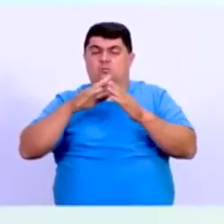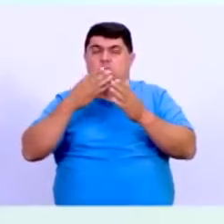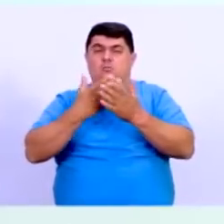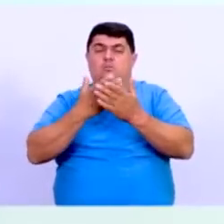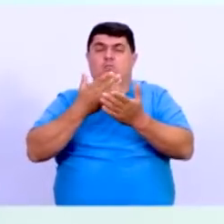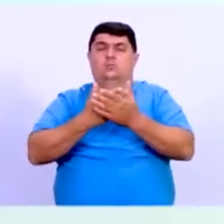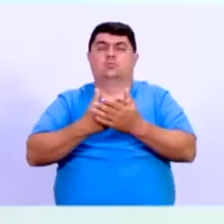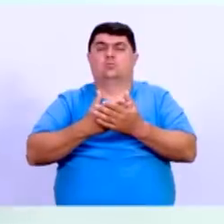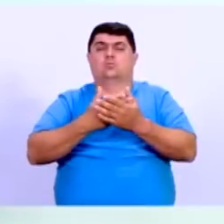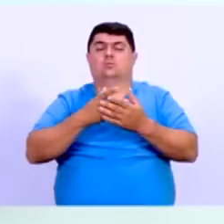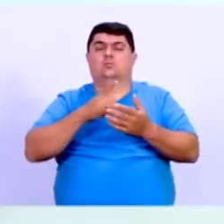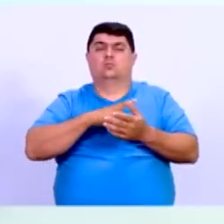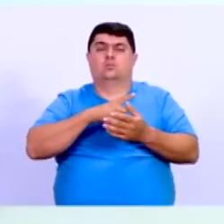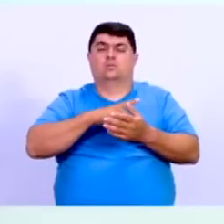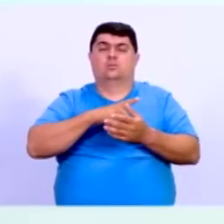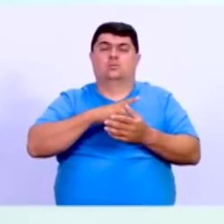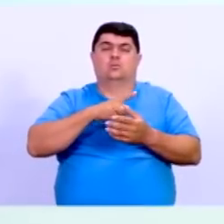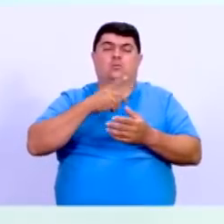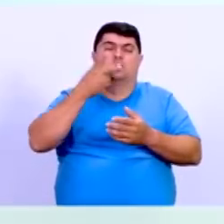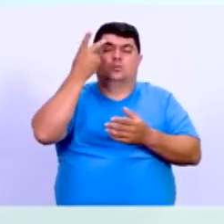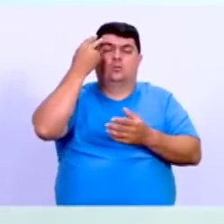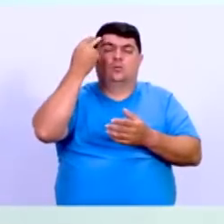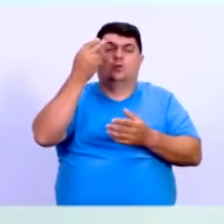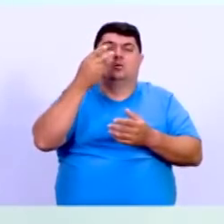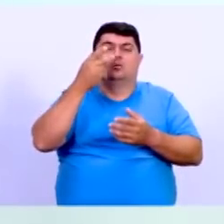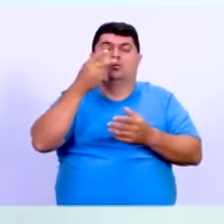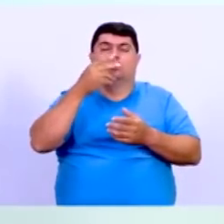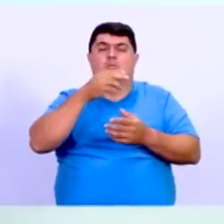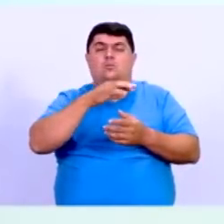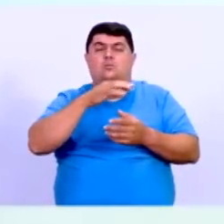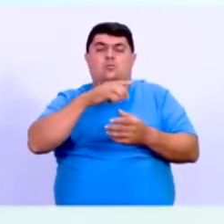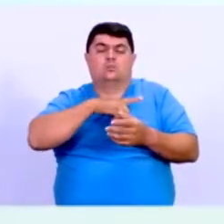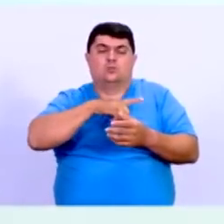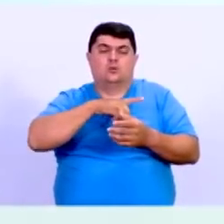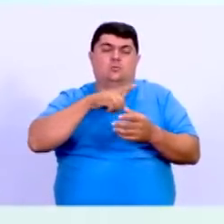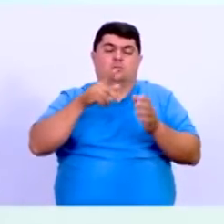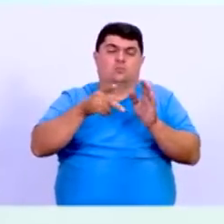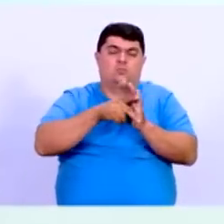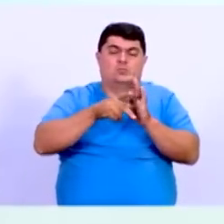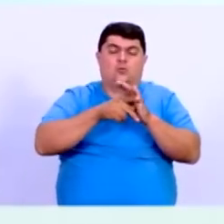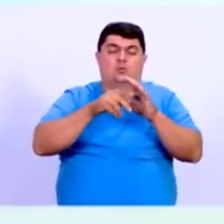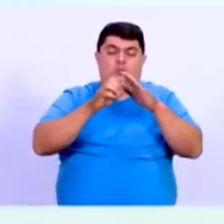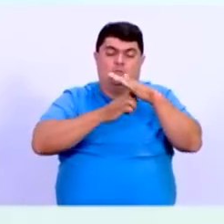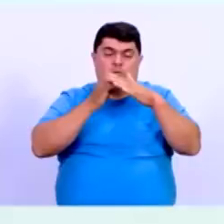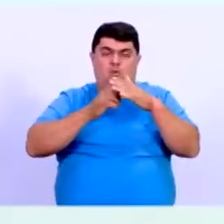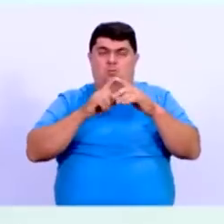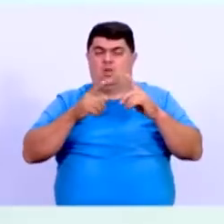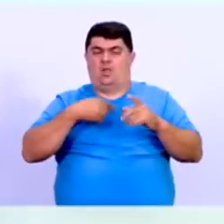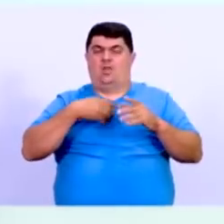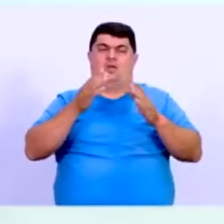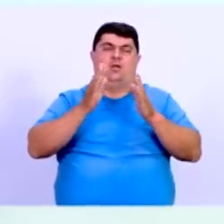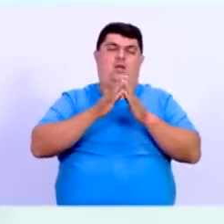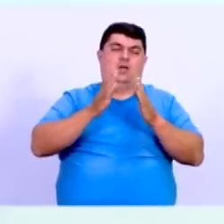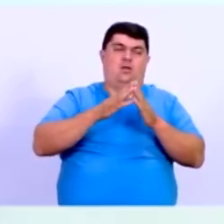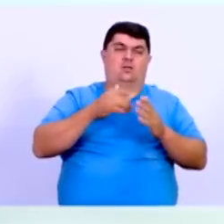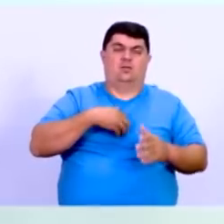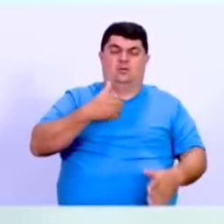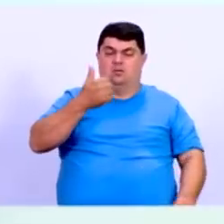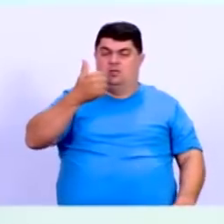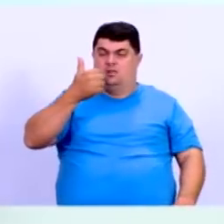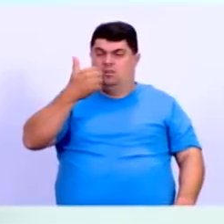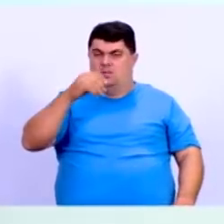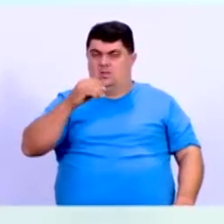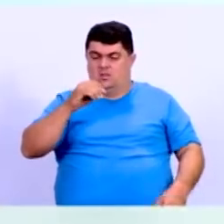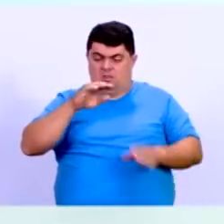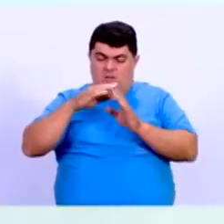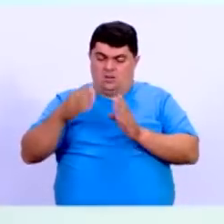arquitetura cliente-servidor, que é mais comum em ambiente corporativo. Ah, professor, mas lá na minha casa eu tenho 10 máquinas e tenho uma impressora sendo